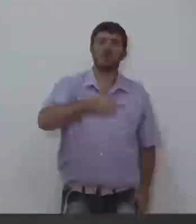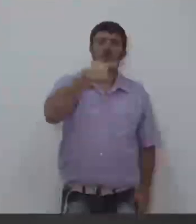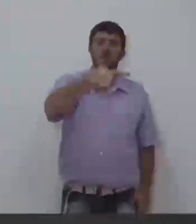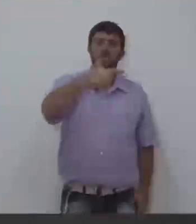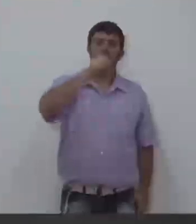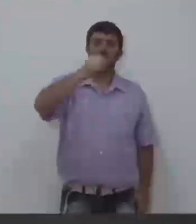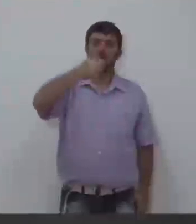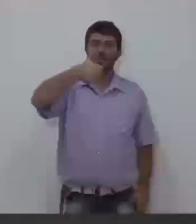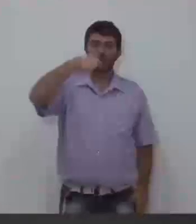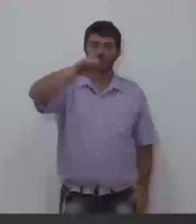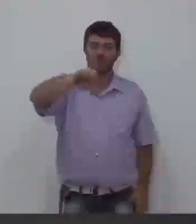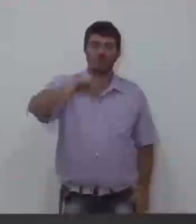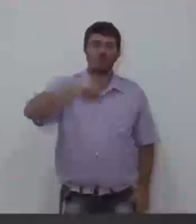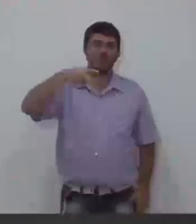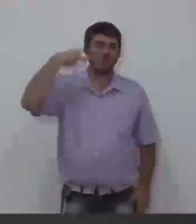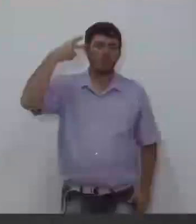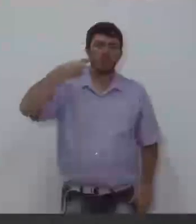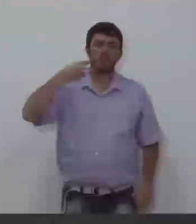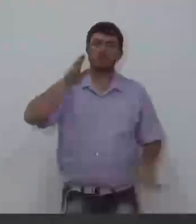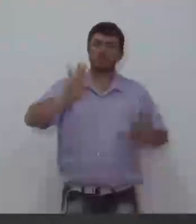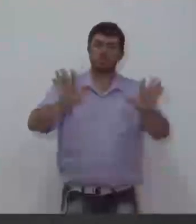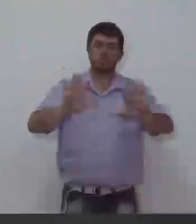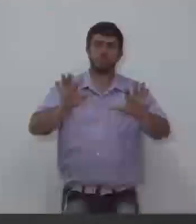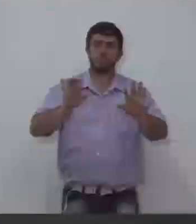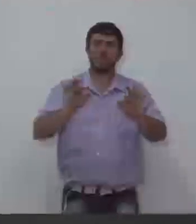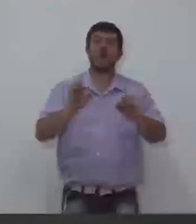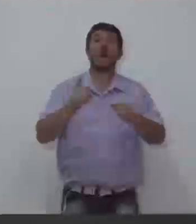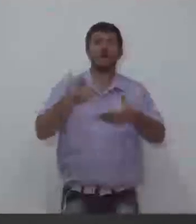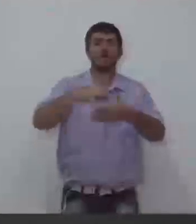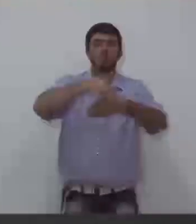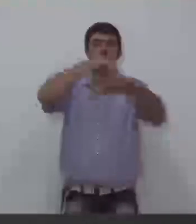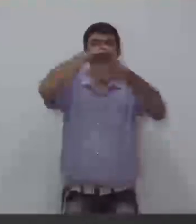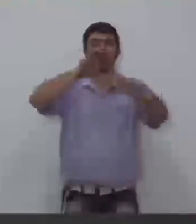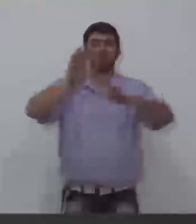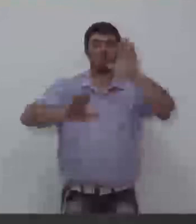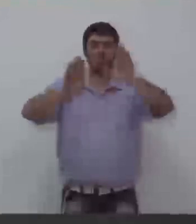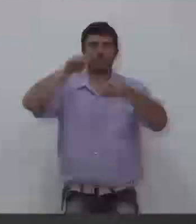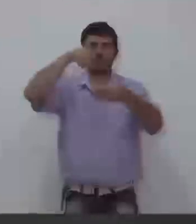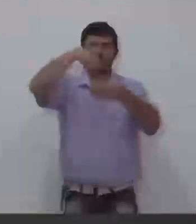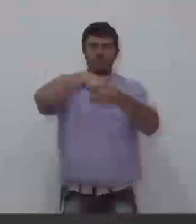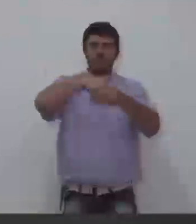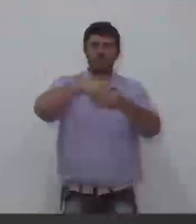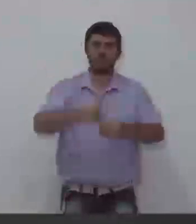Nenhum dos vereadores querendo discutir está aberto para lideranças encaminhar a votação.